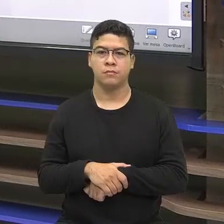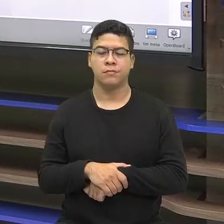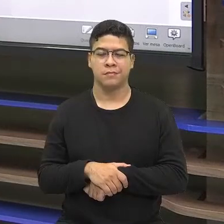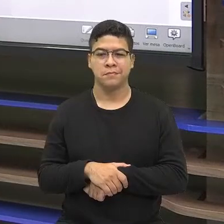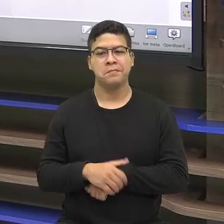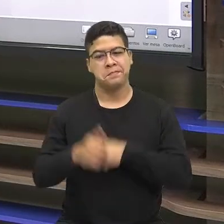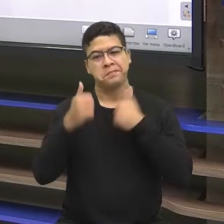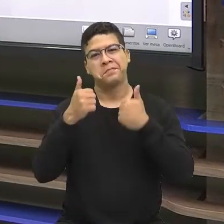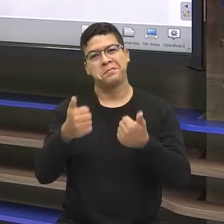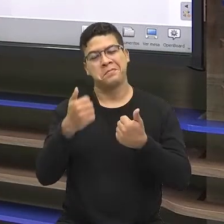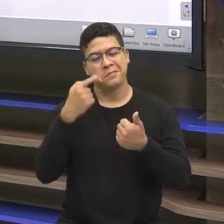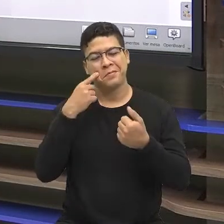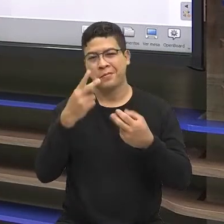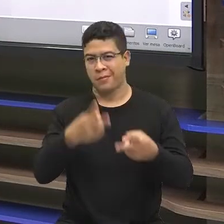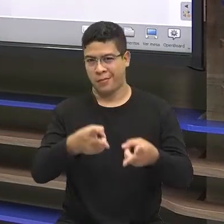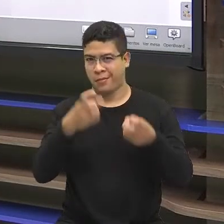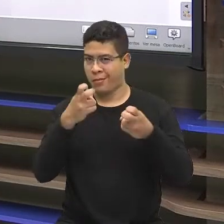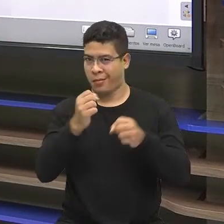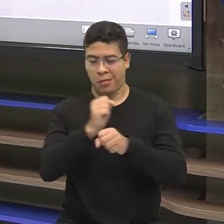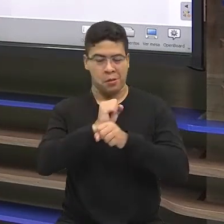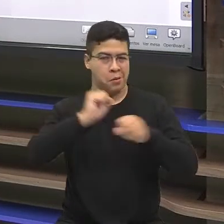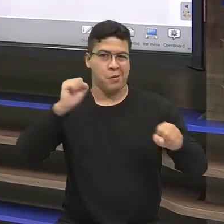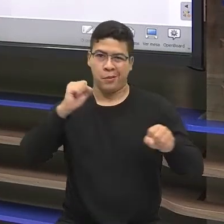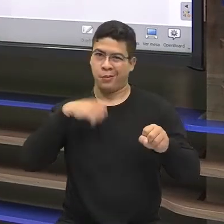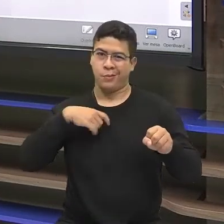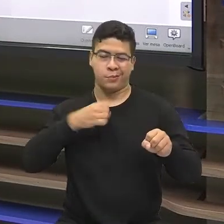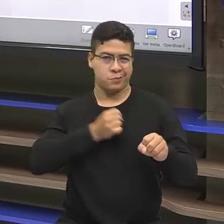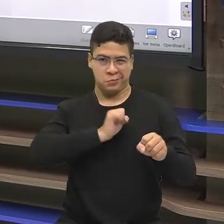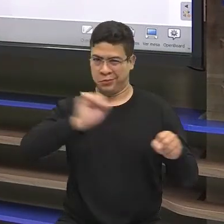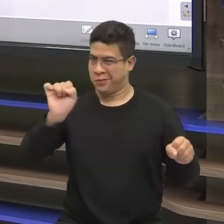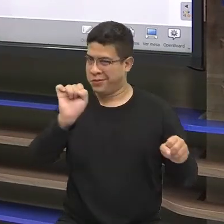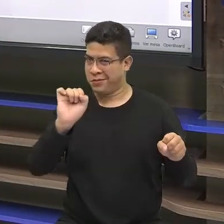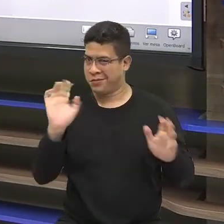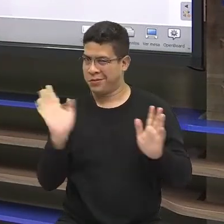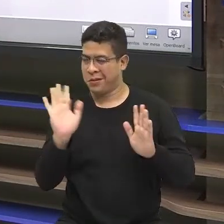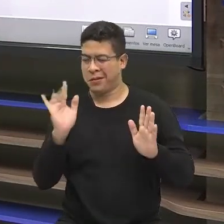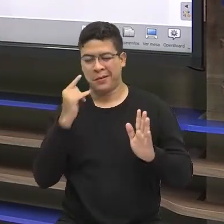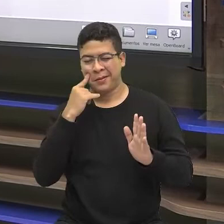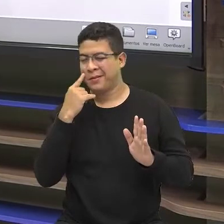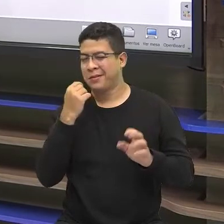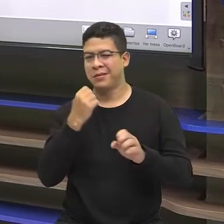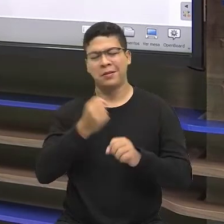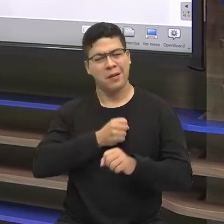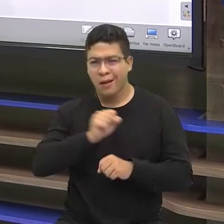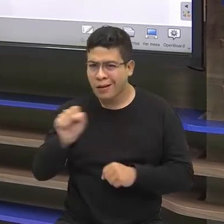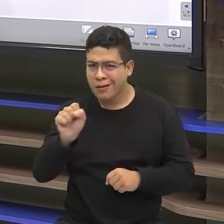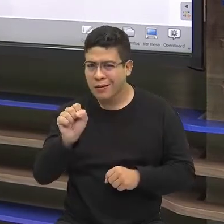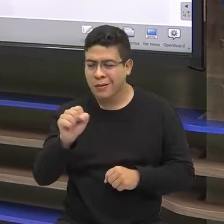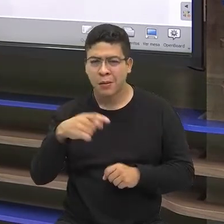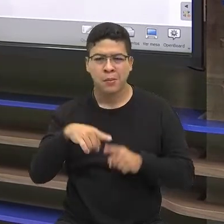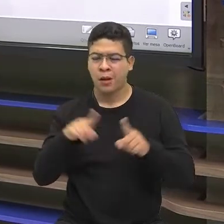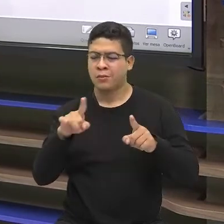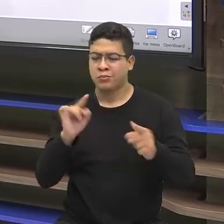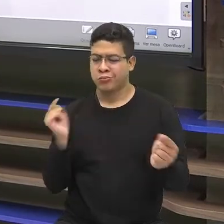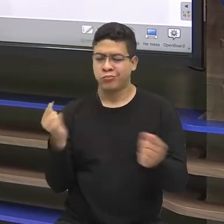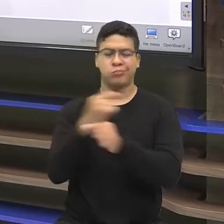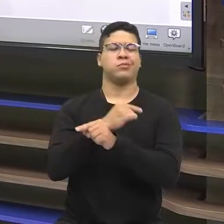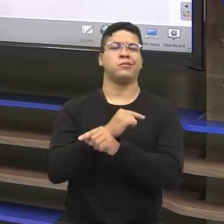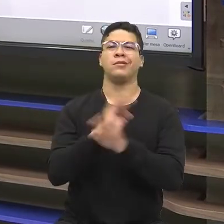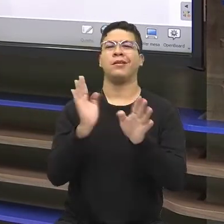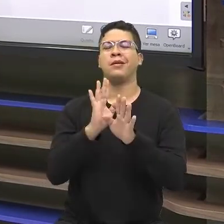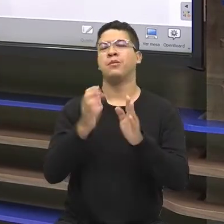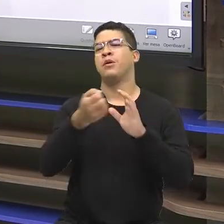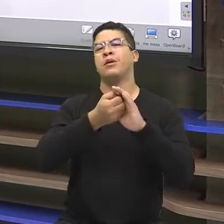Muito bem. O anti-herói. Professor, por que ele é anti-herói? Ele é herói, mas ele é um anti-herói, porque ele não tem